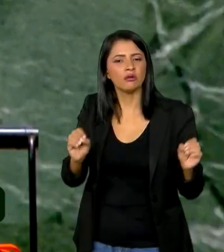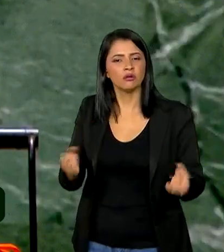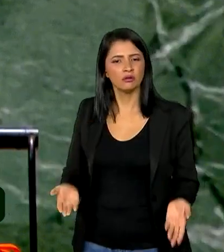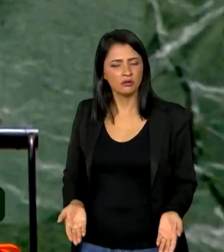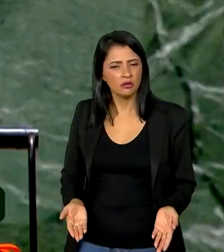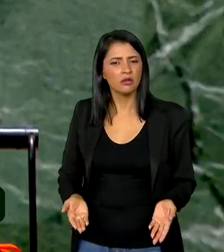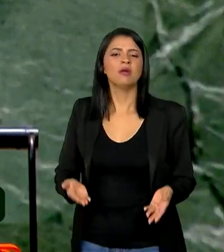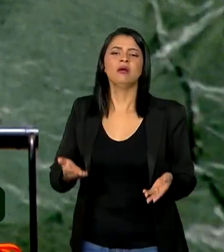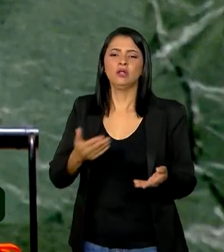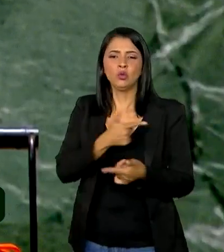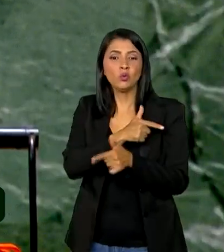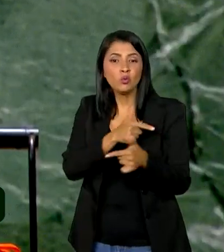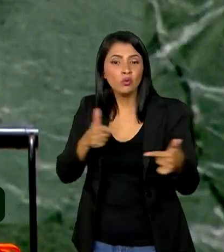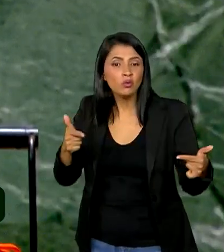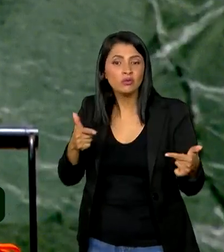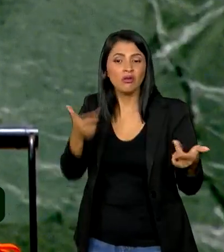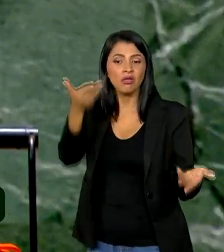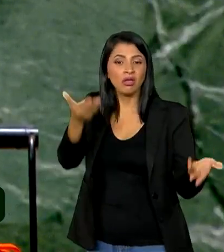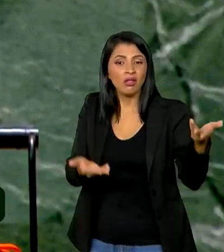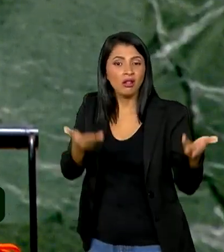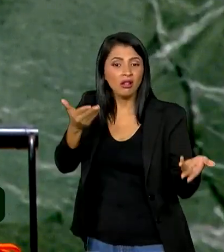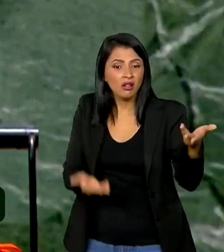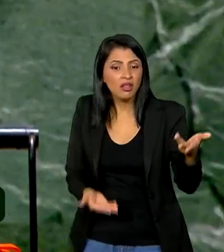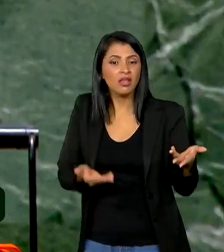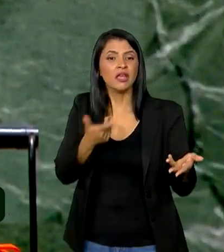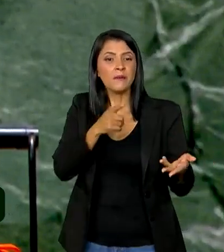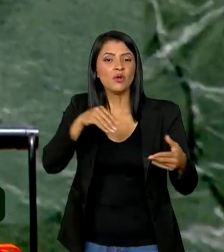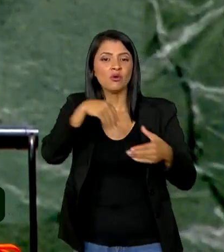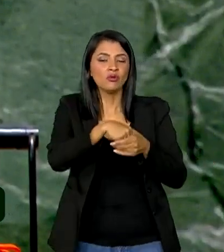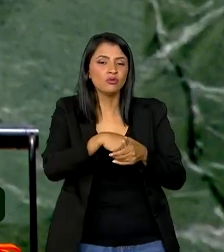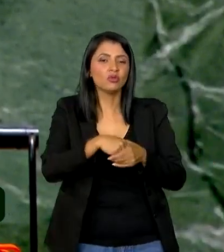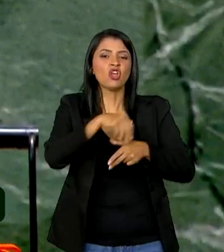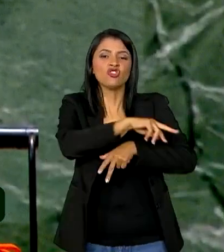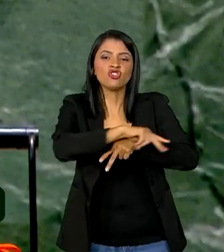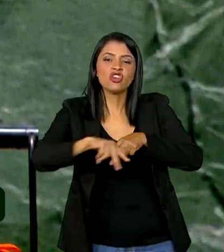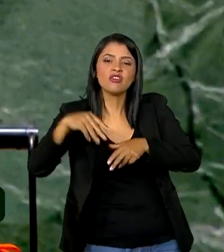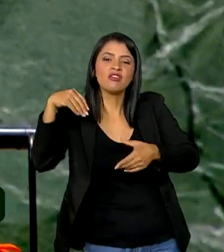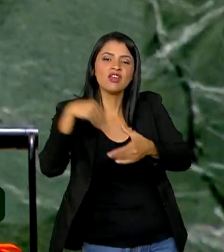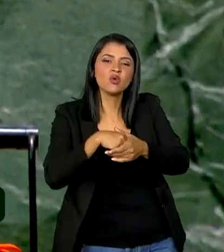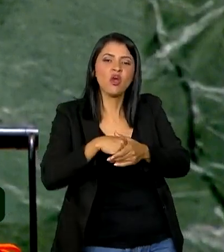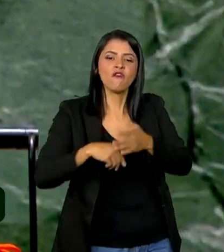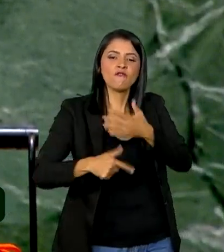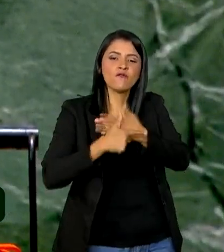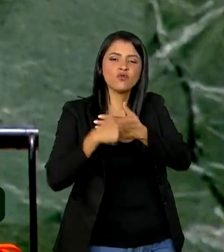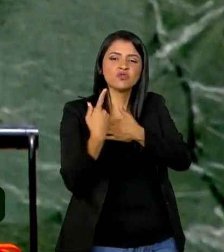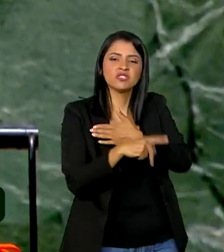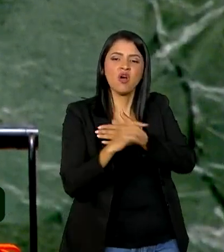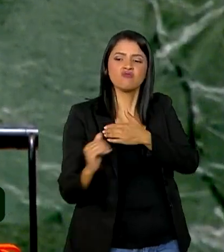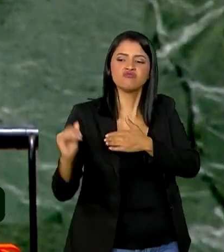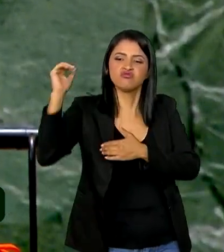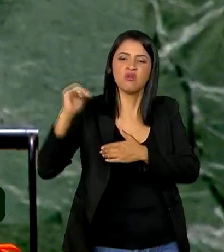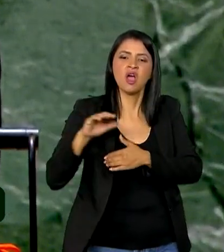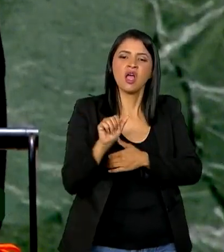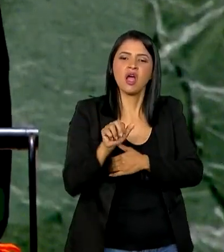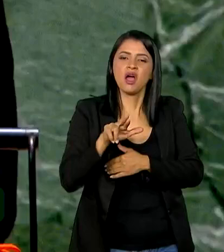a completar 80 anos, a Carta das Nações Unidas nunca passou por uma reforma